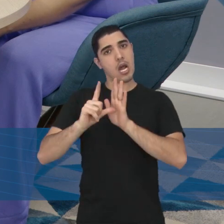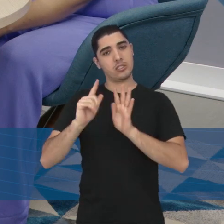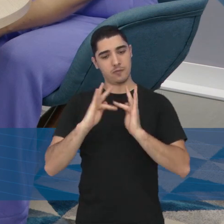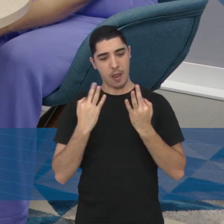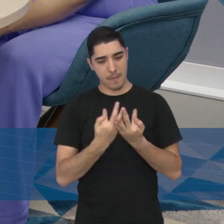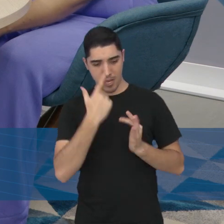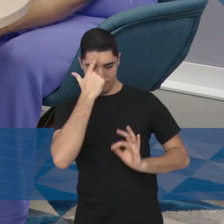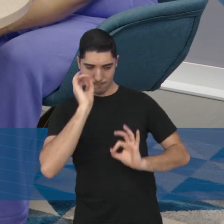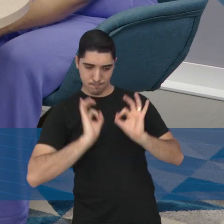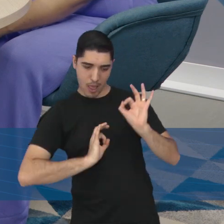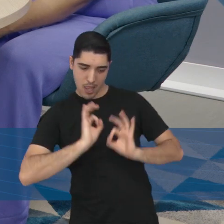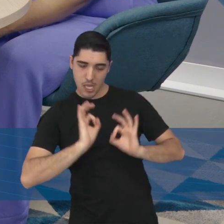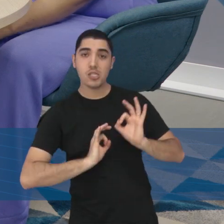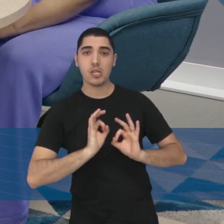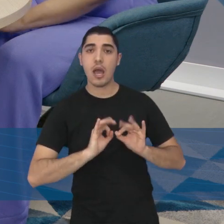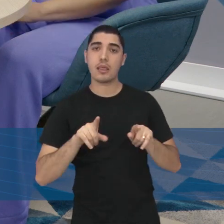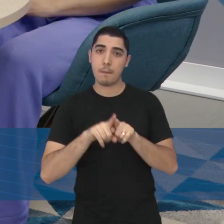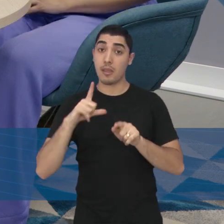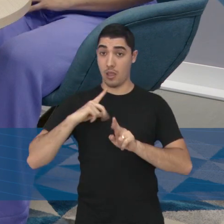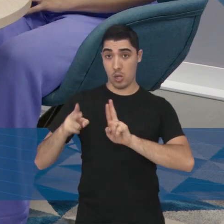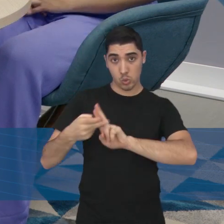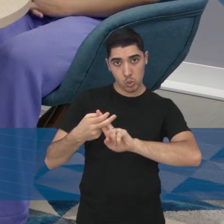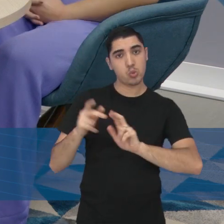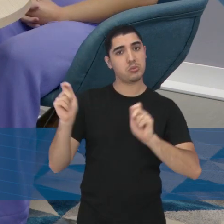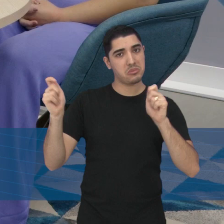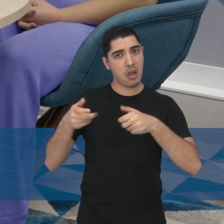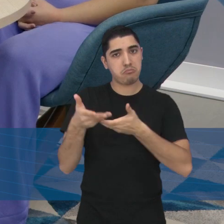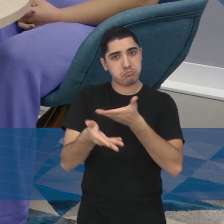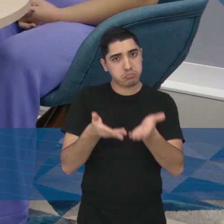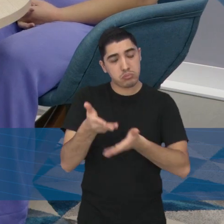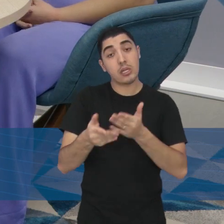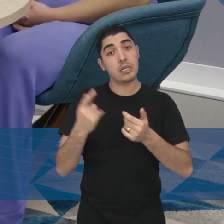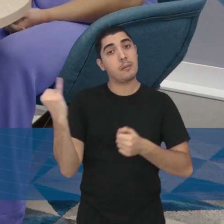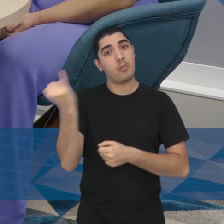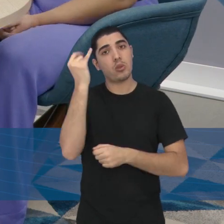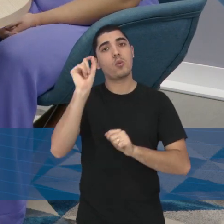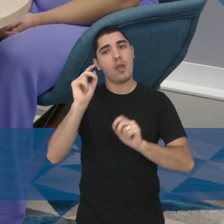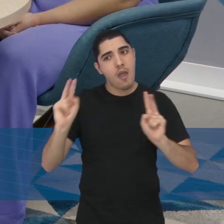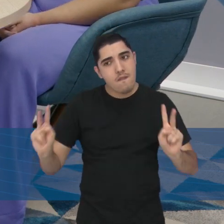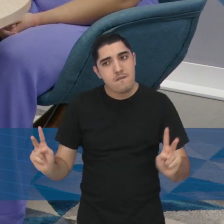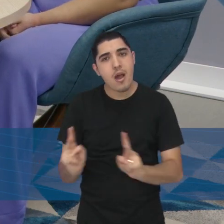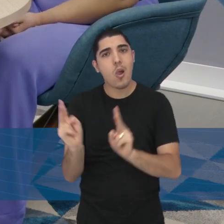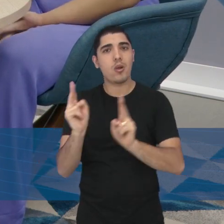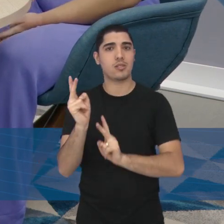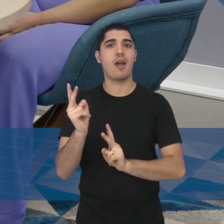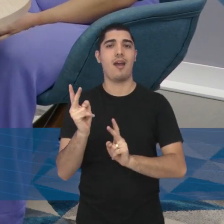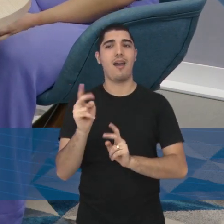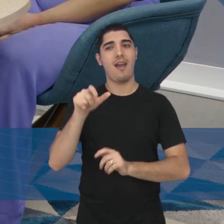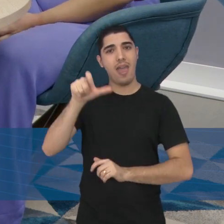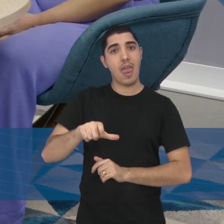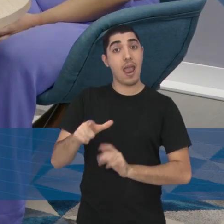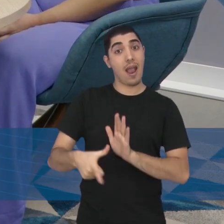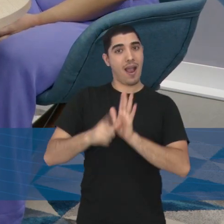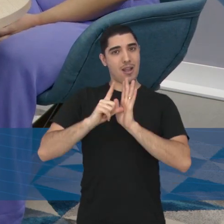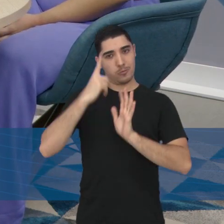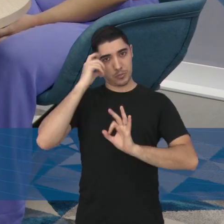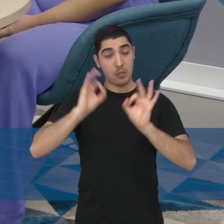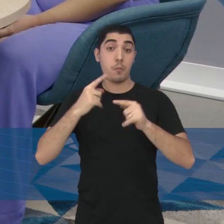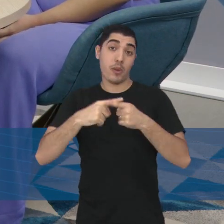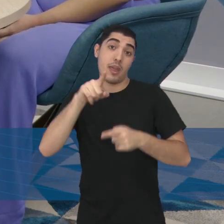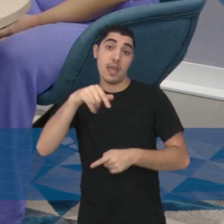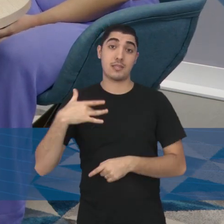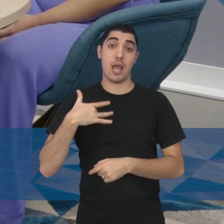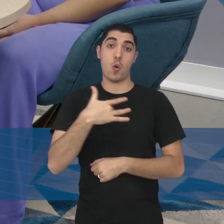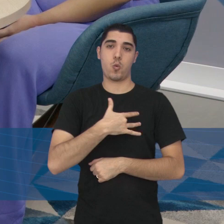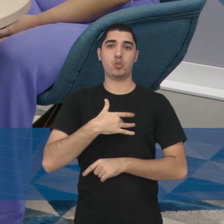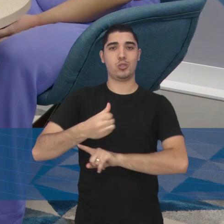gente precisa, sim, dar valor, né, colocar como prioridade, né, porque a gente sabe que é uma questão de saúde